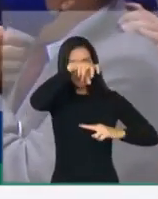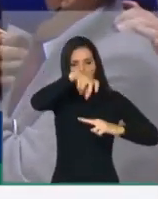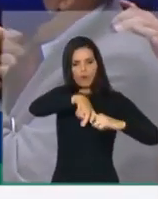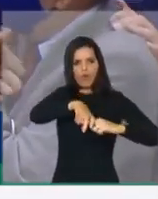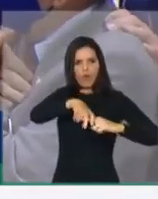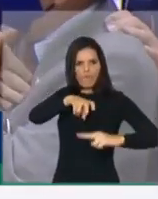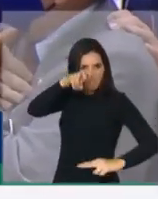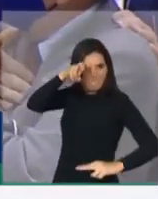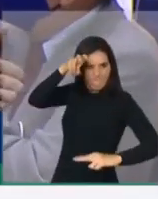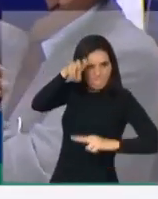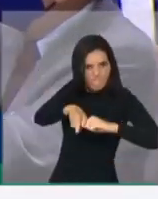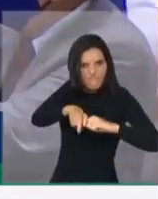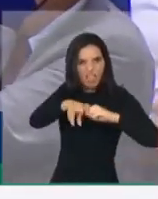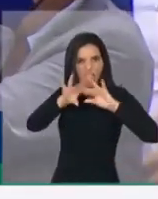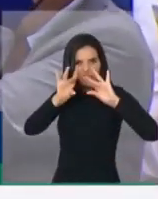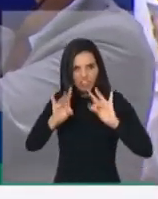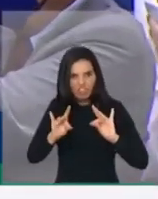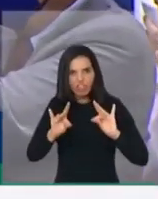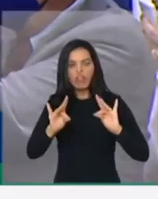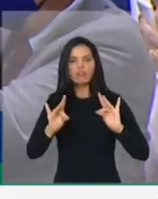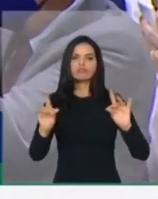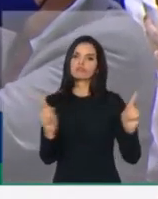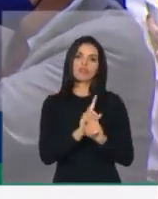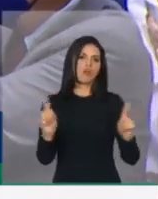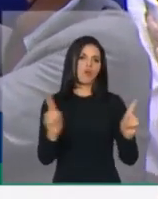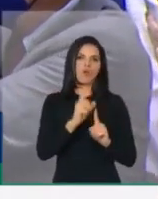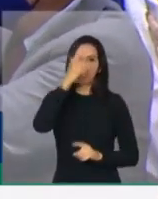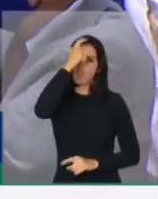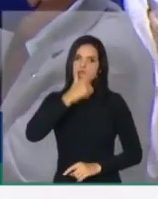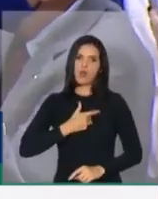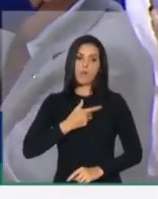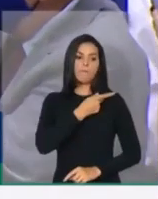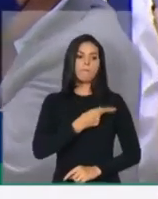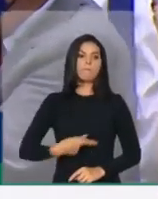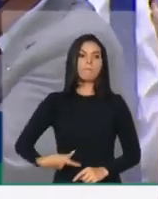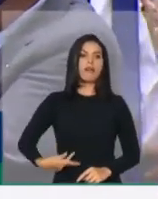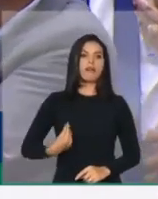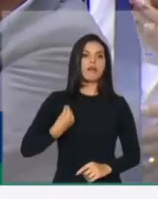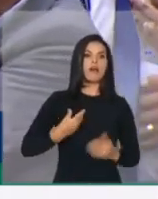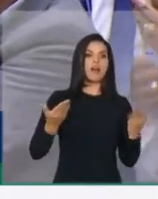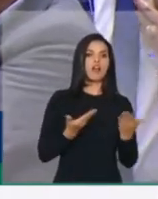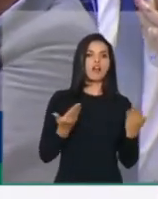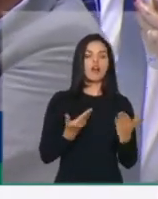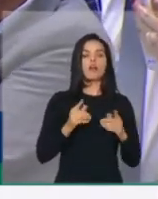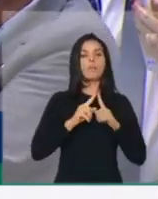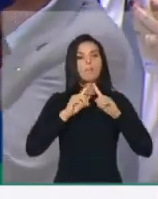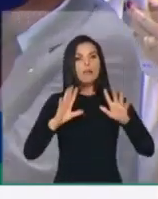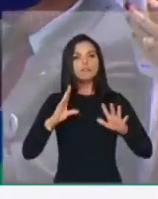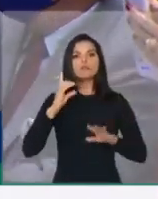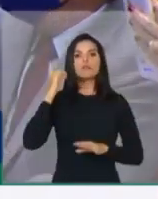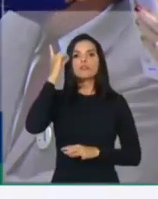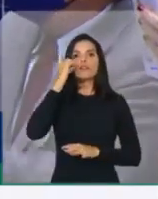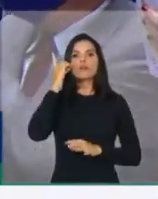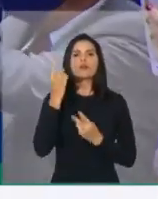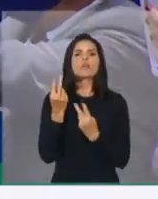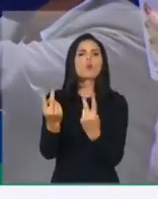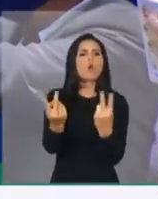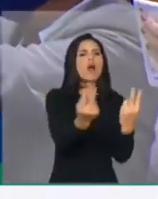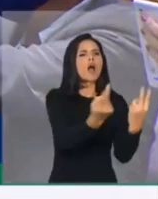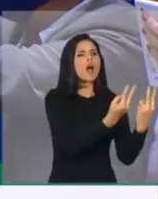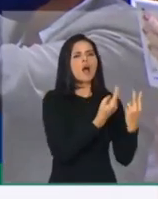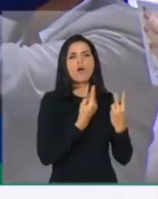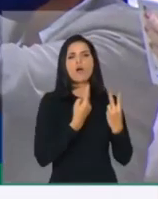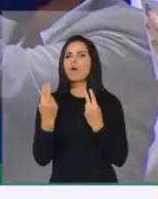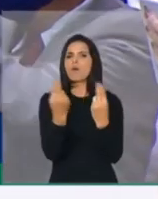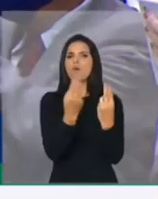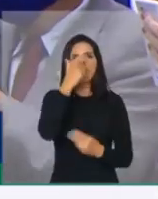cadeira e jamais irei me confundir. Sou um deputado igual a todos. Não sou e